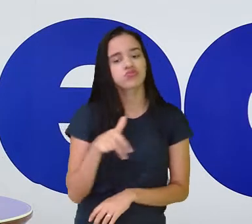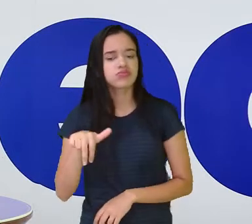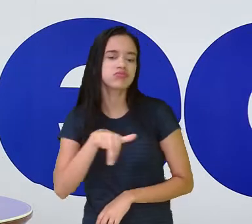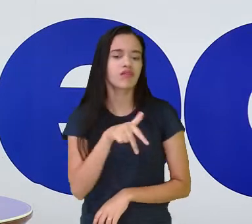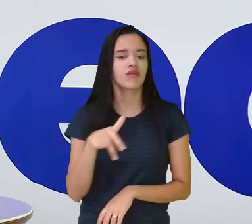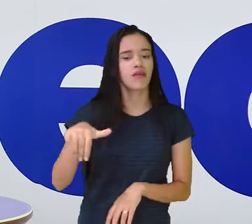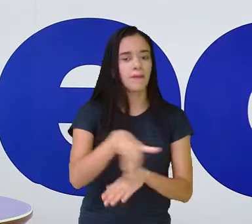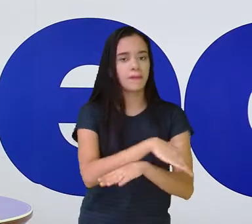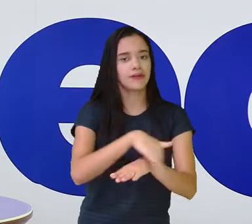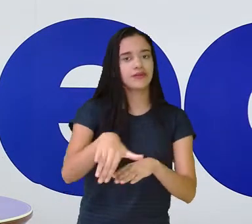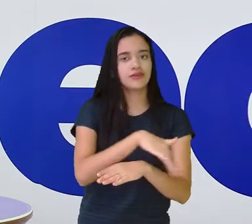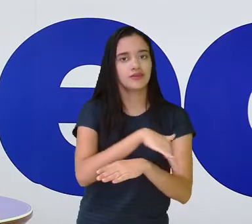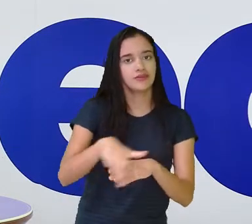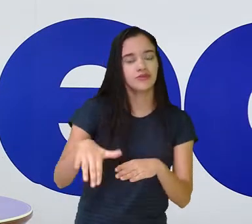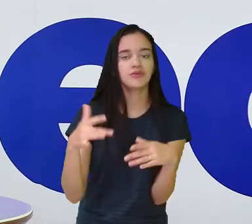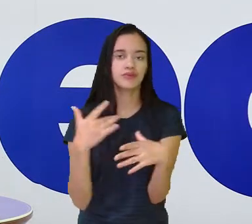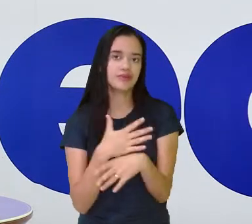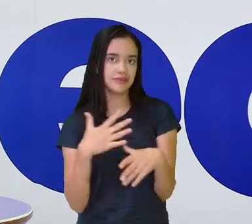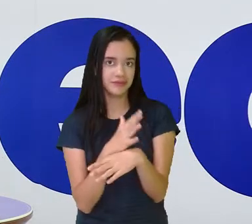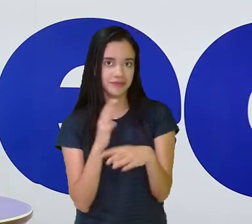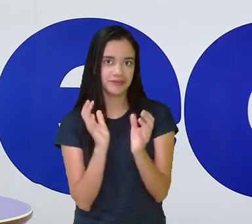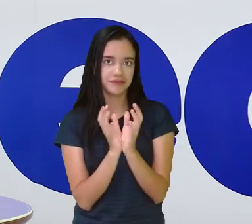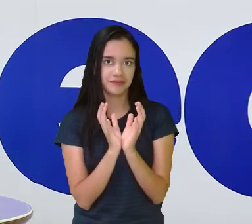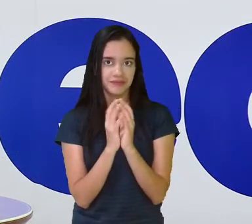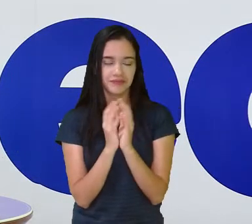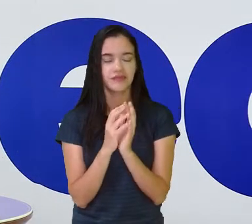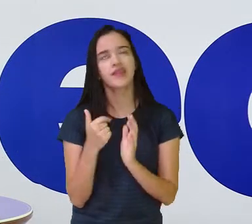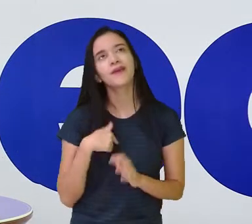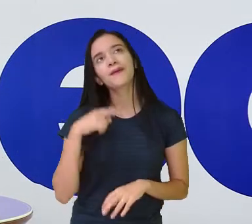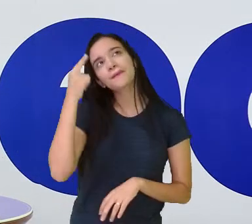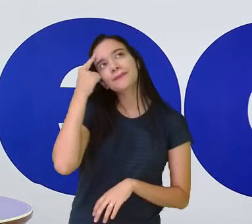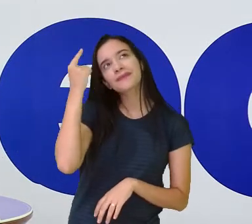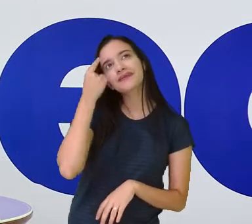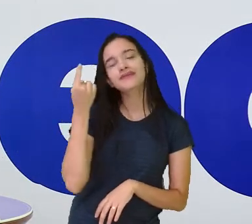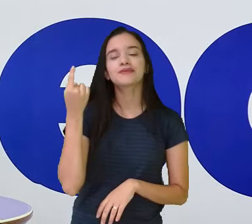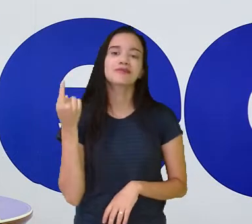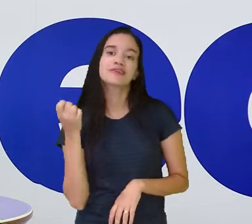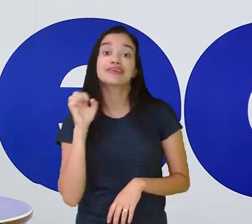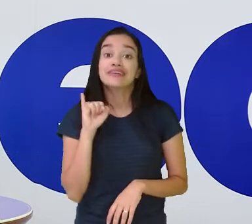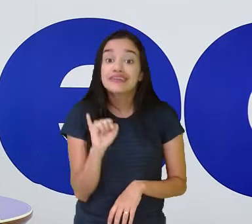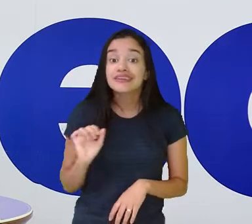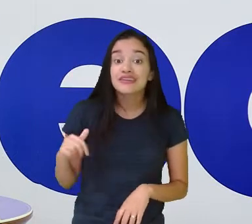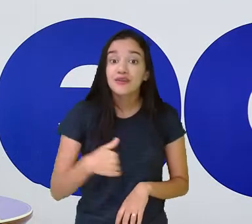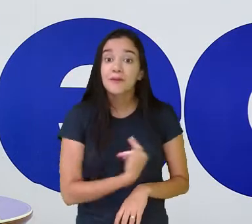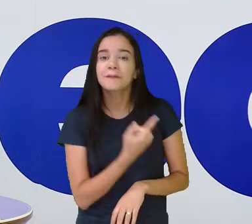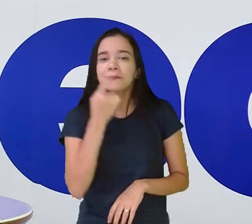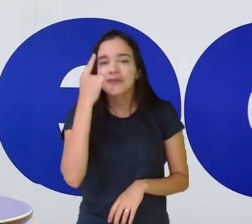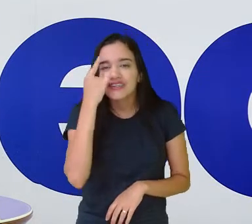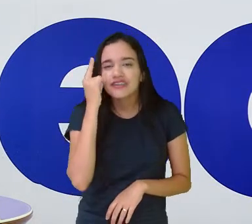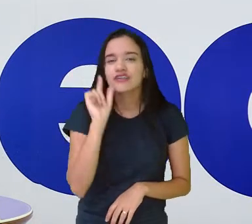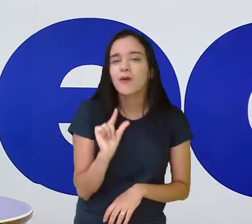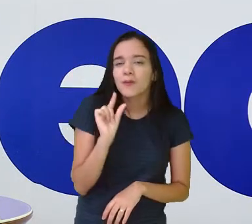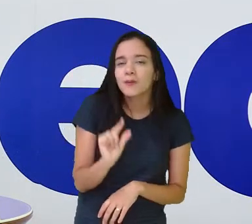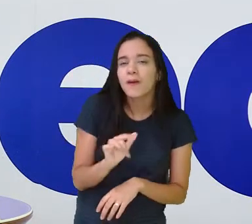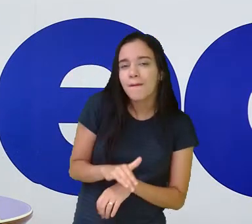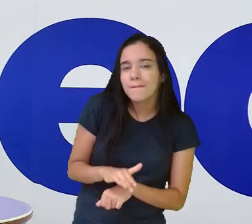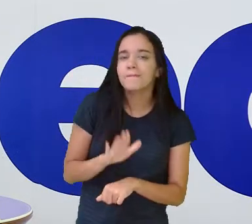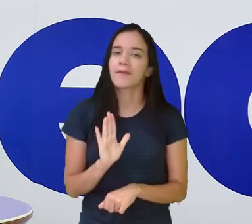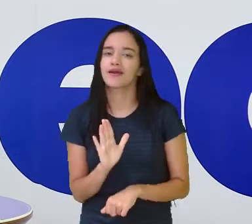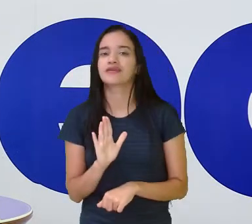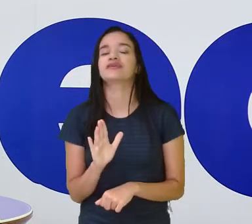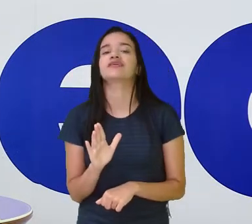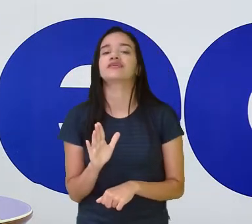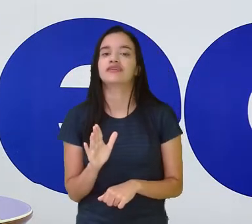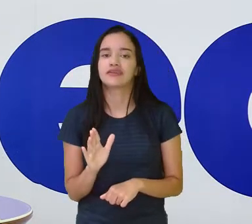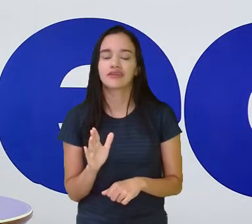ruas de Recife, né? Pelos espaços de Recife, eu penso nisso, que talvez se a gente pensasse um pouco mais